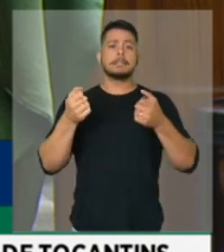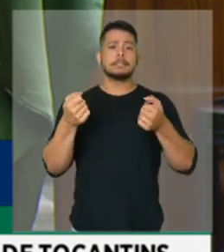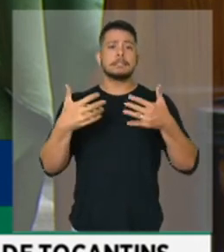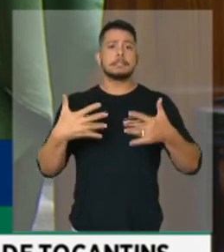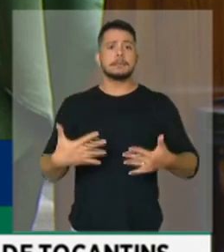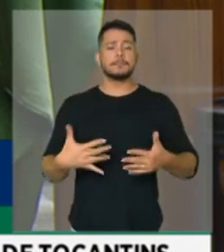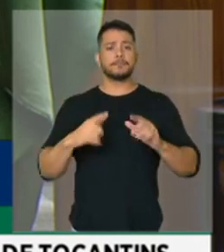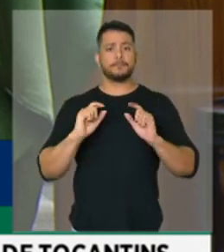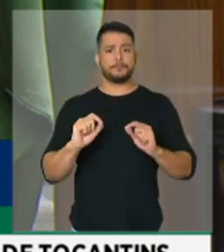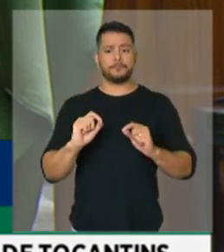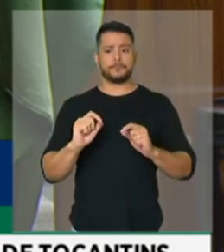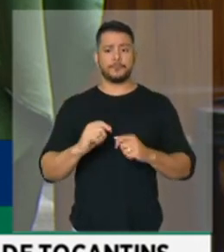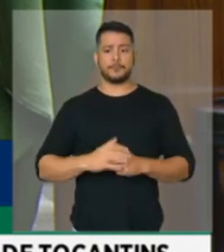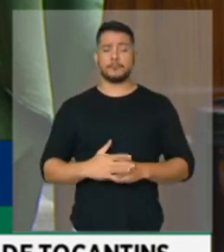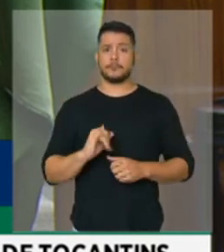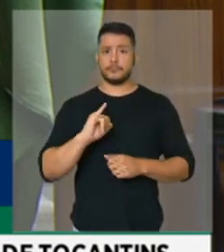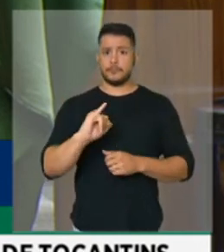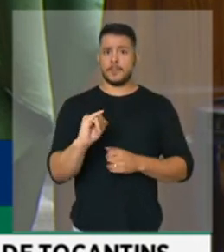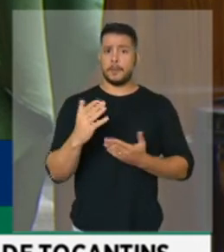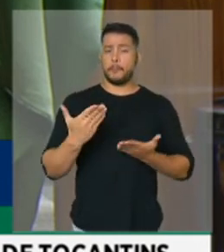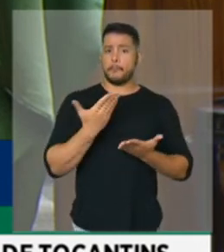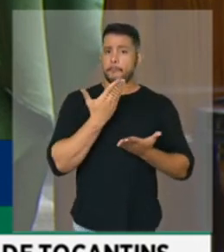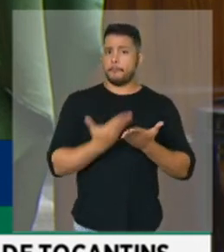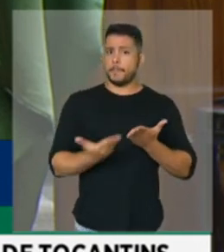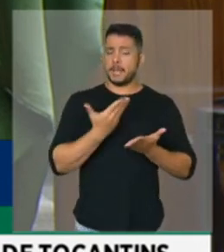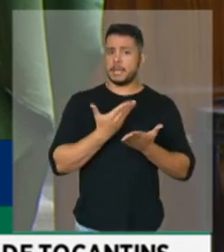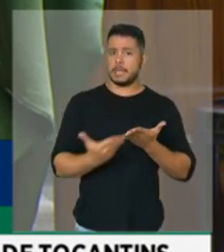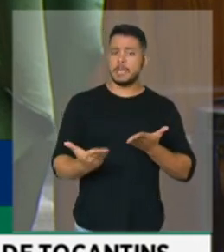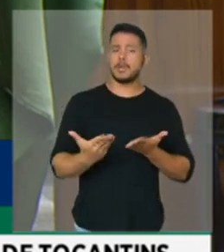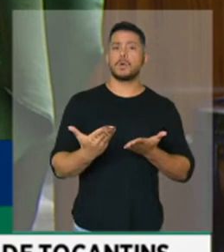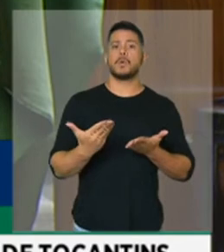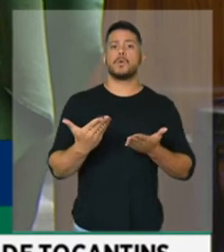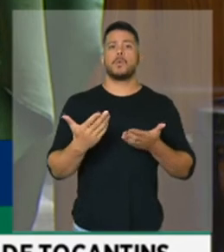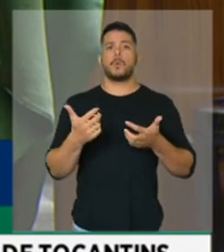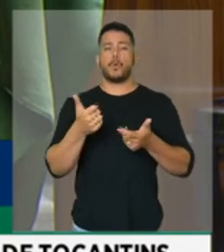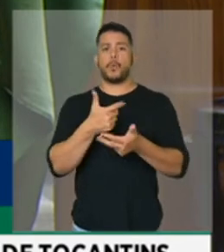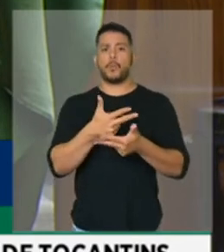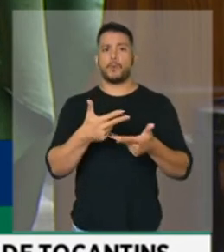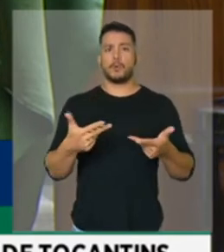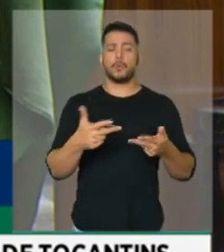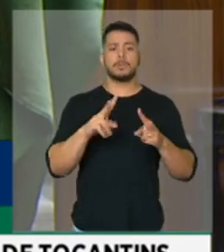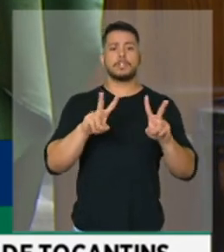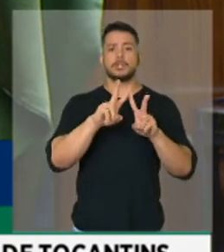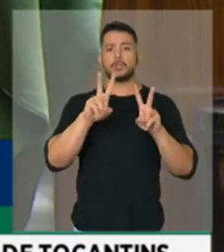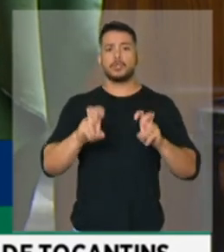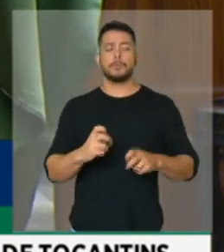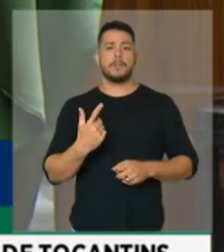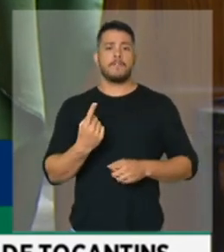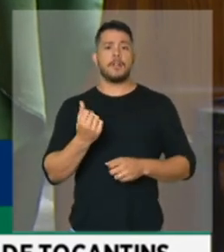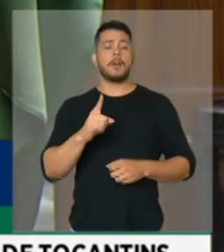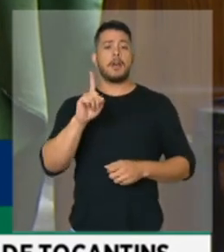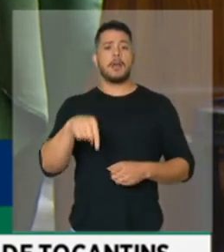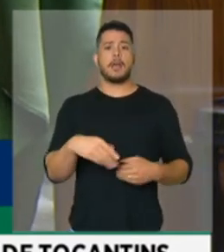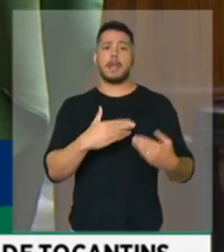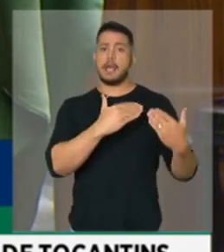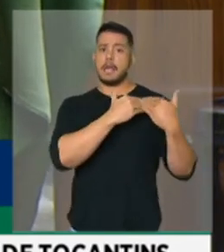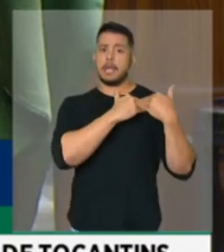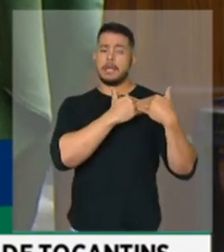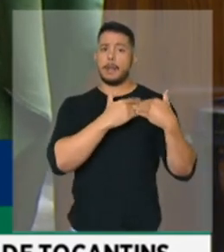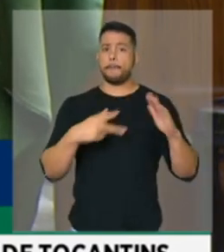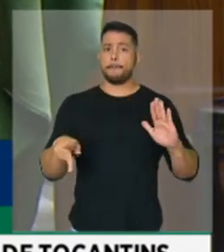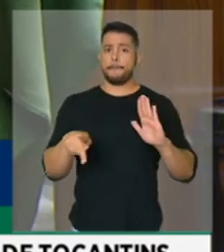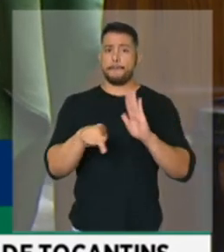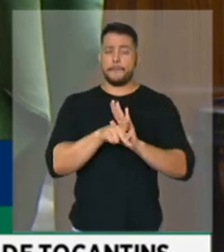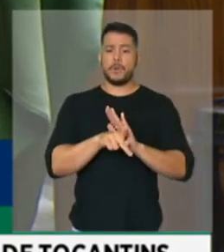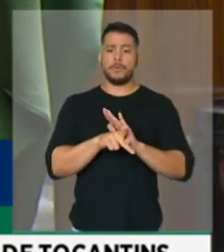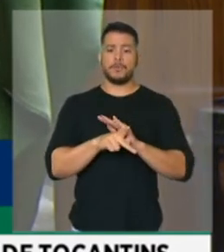para dispor que as despesas recorrentes com validação dos atos administrativos referidos ao caput serão de responsabilidade da União. É o